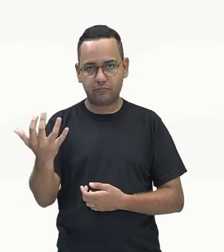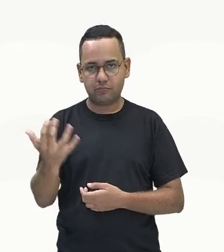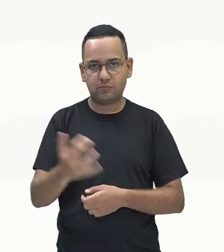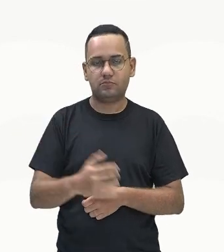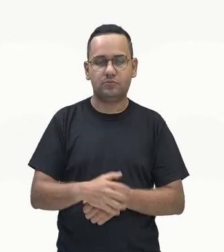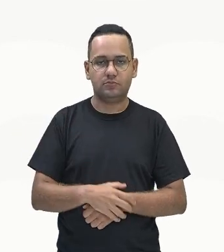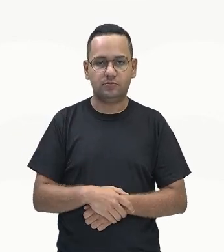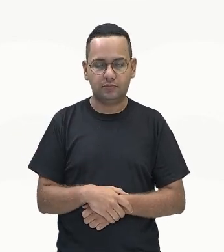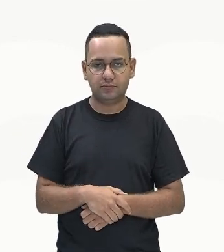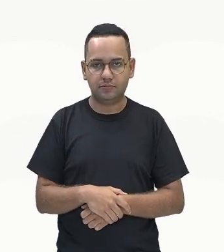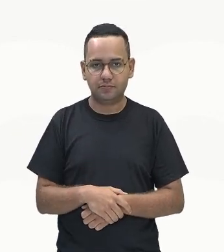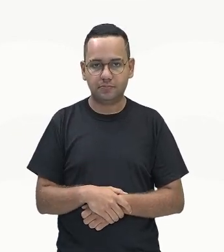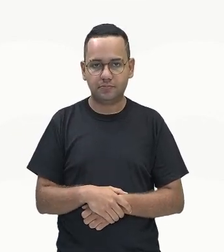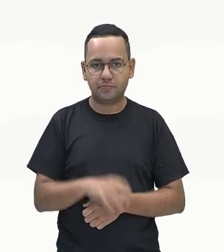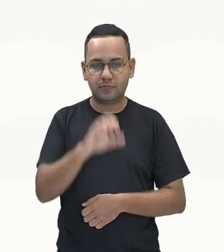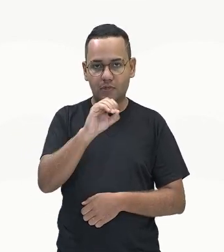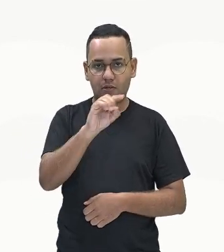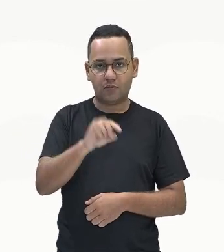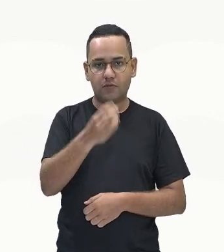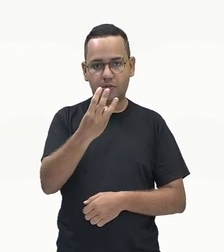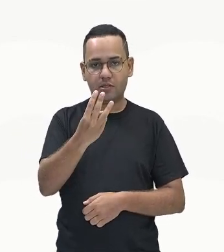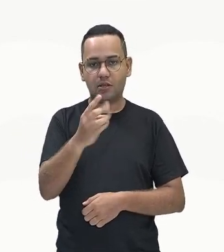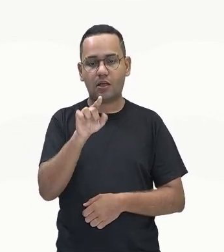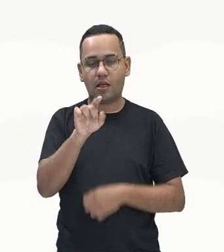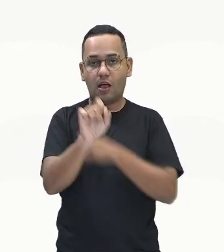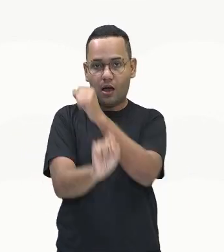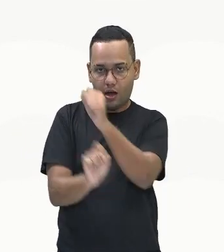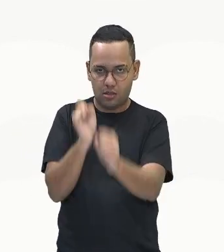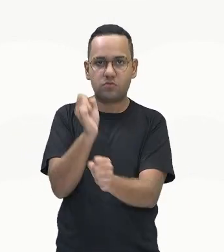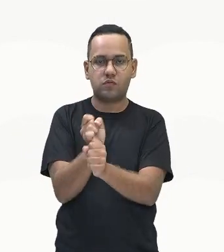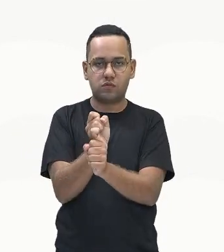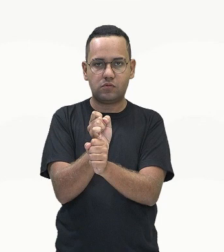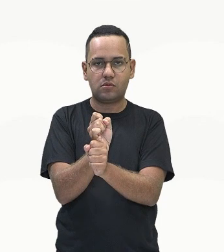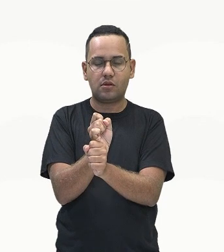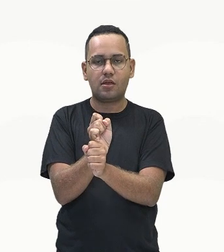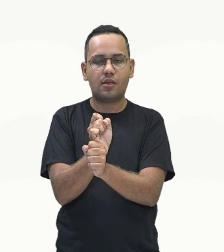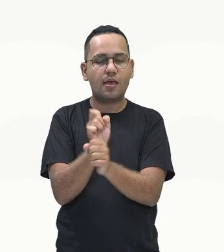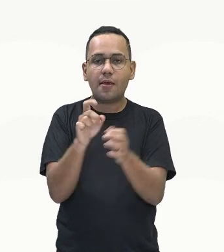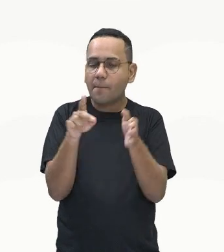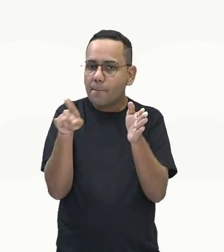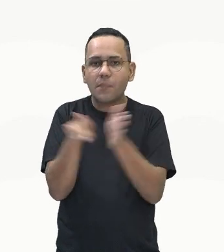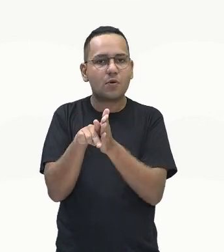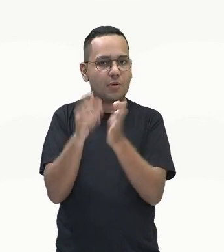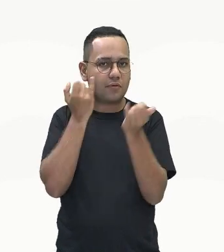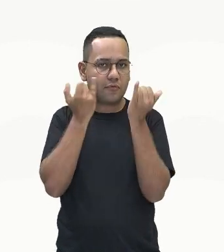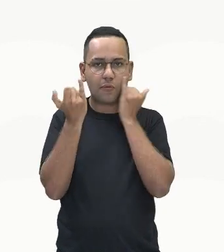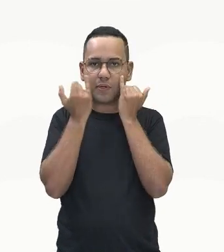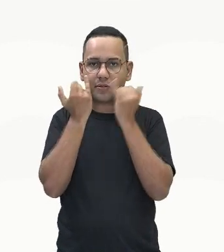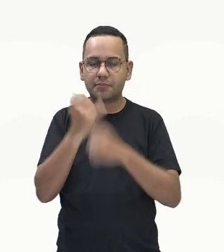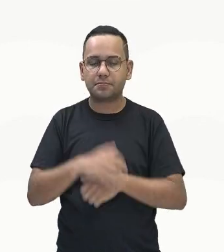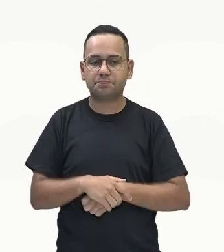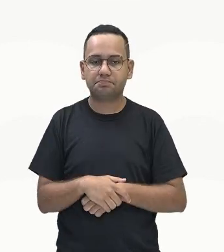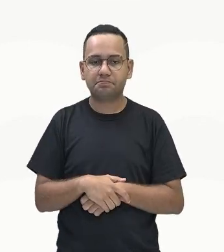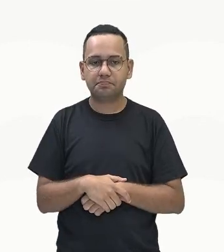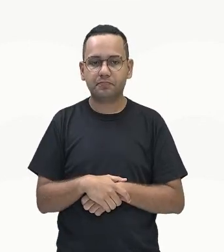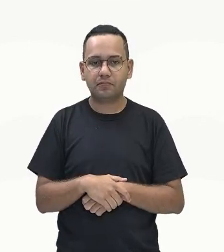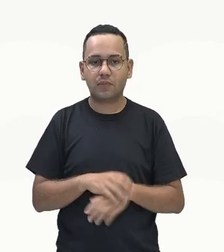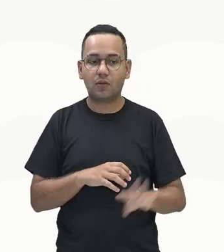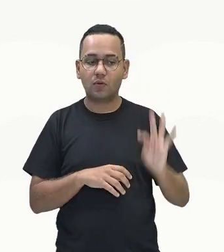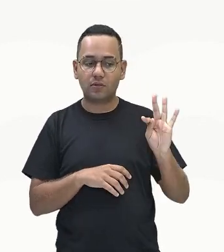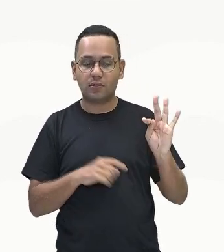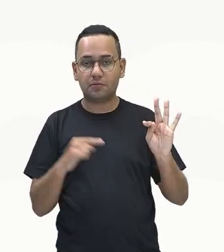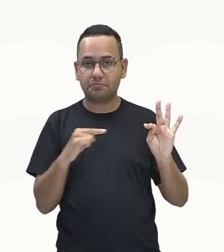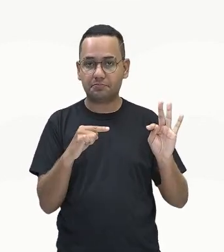tá? 0,3 ao ano, né? Porque é o contexto aí dessa taxa. O nosso período de tempo, que eu